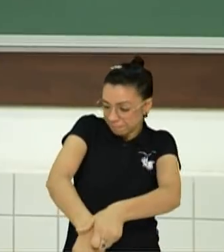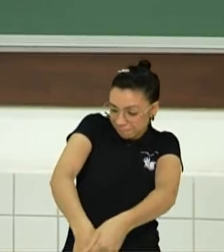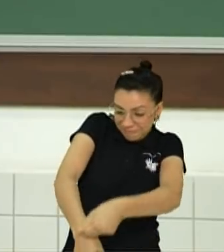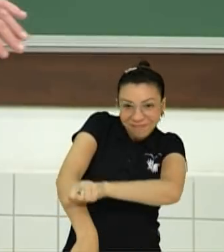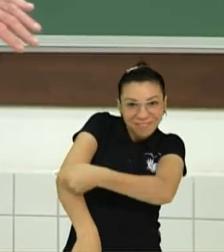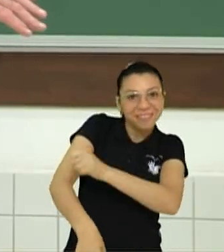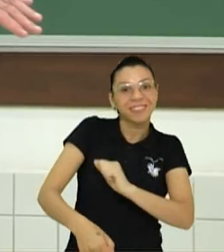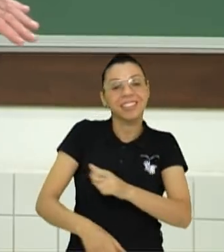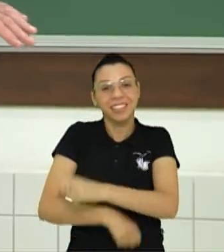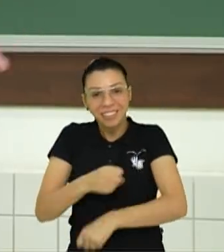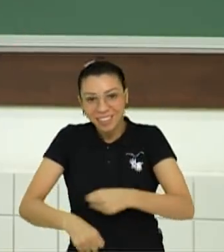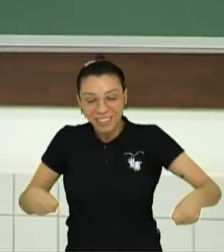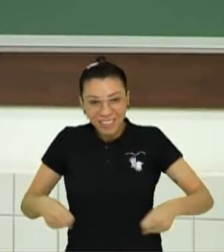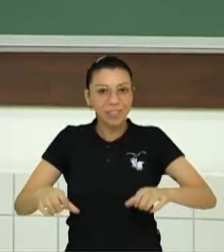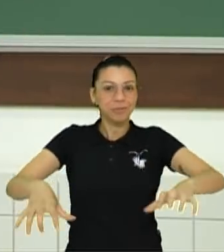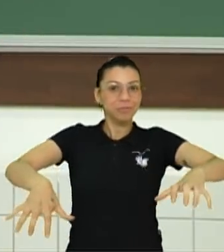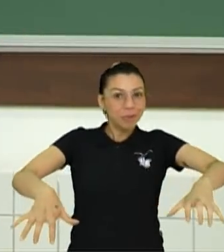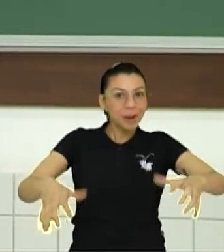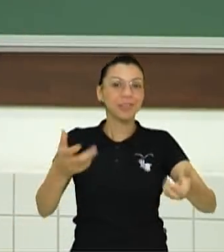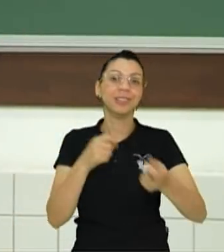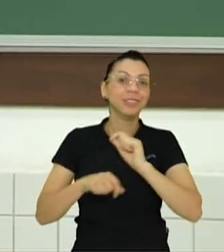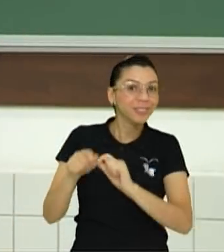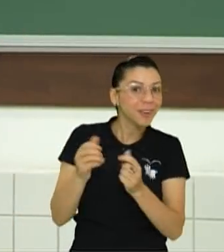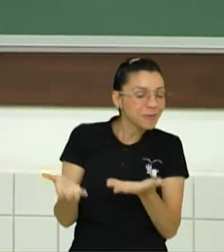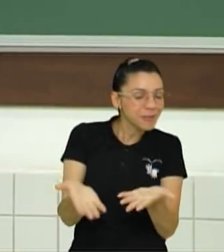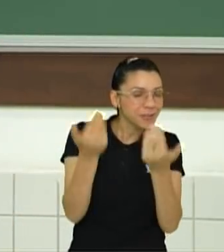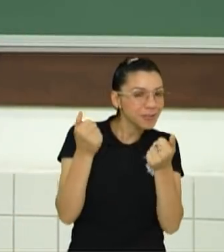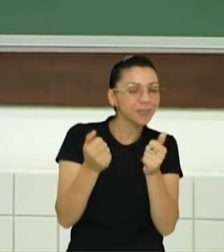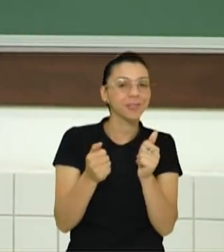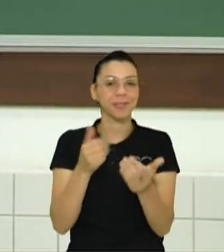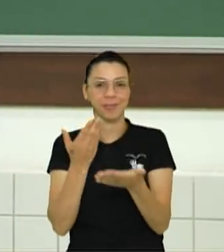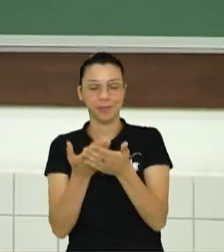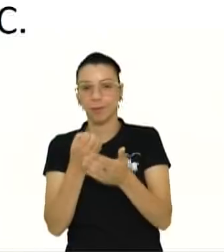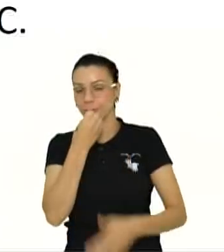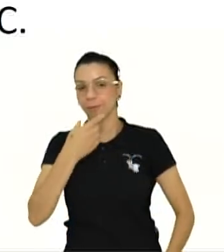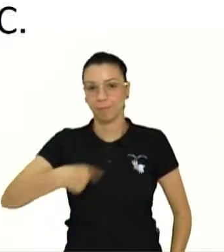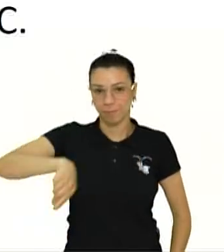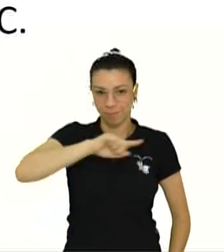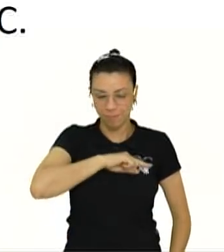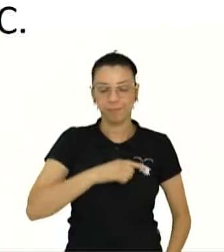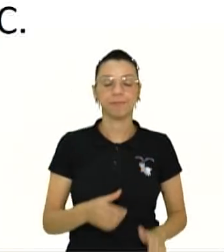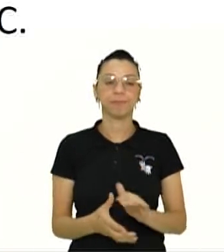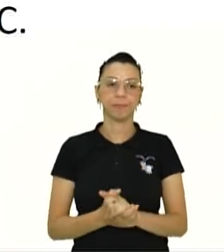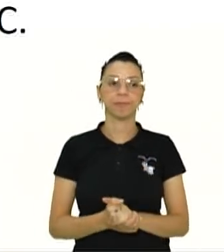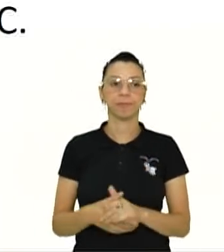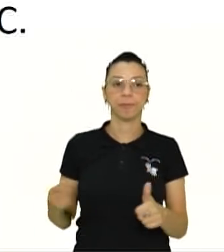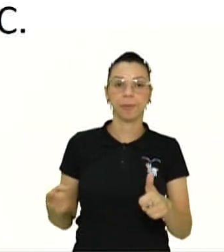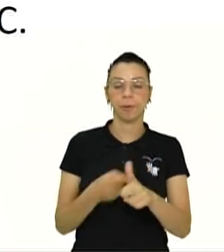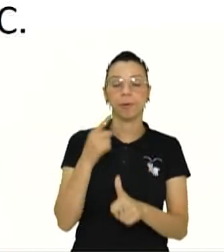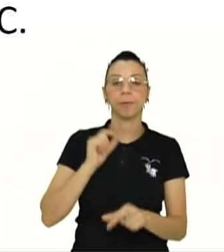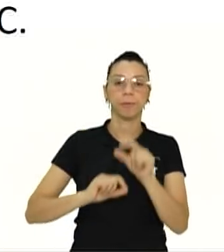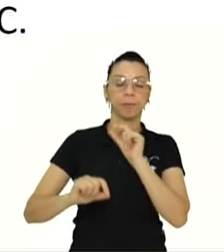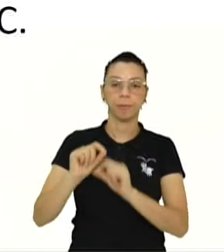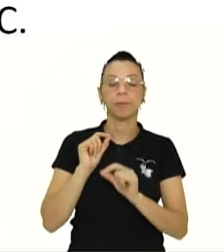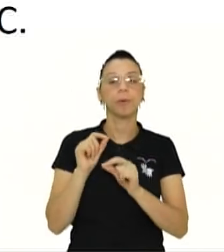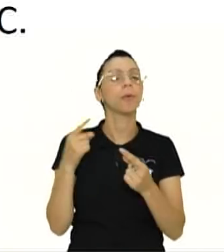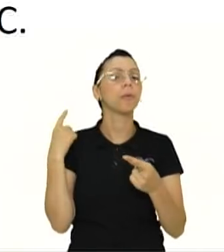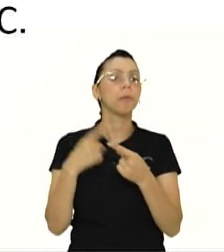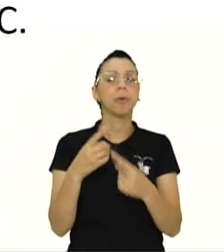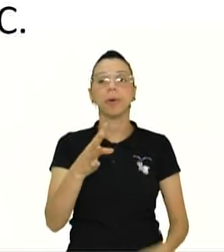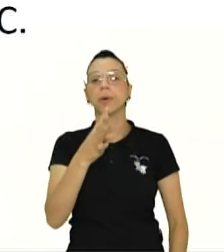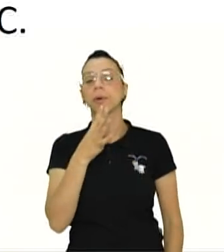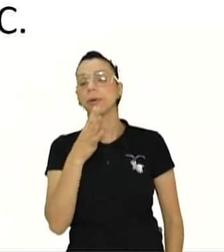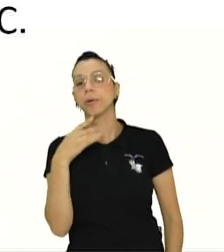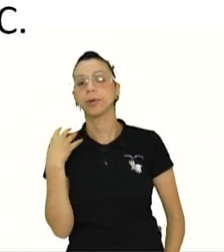cinto, segure-se na poltrona, embarque nessa. Bom estudo para todos nós. 1. Reconhecer os motivos